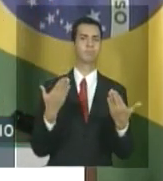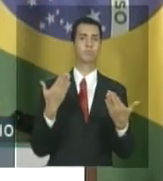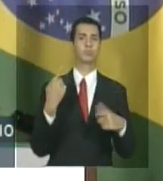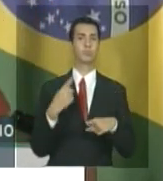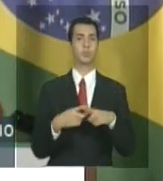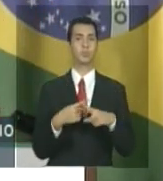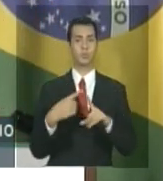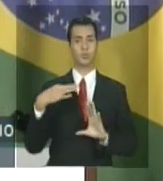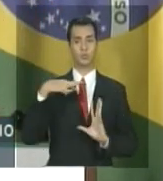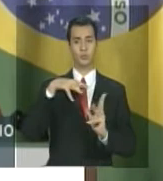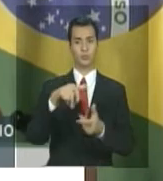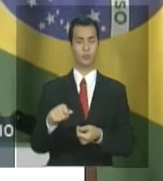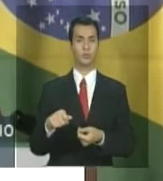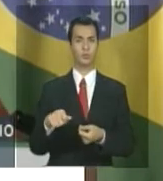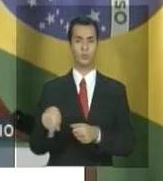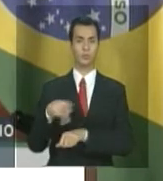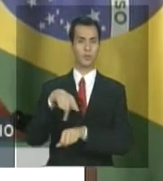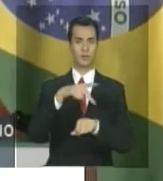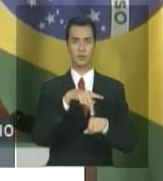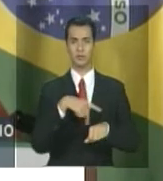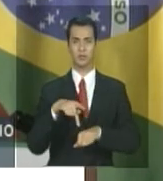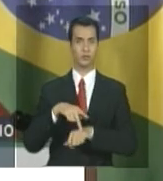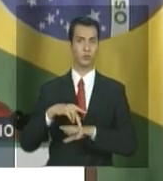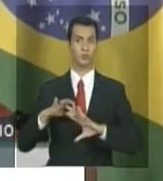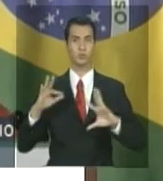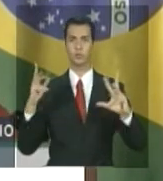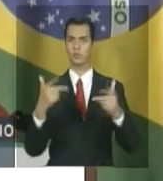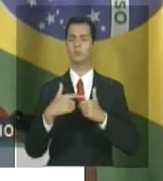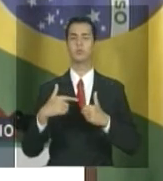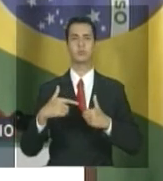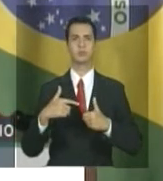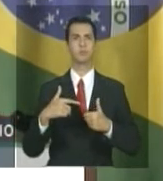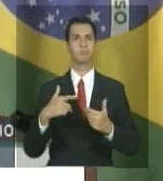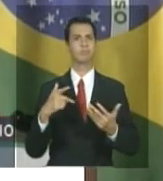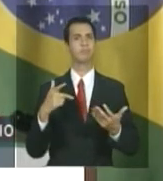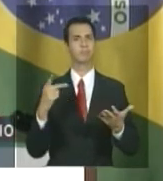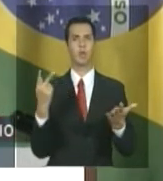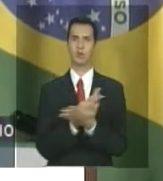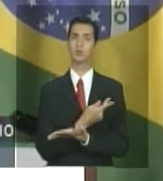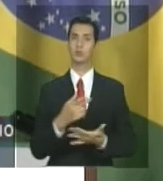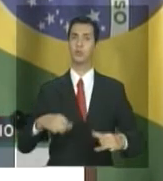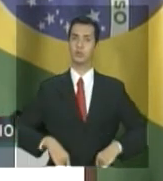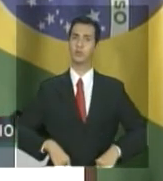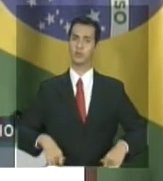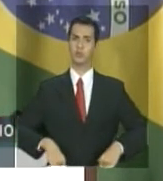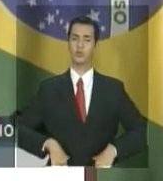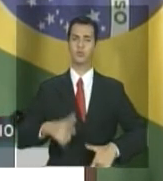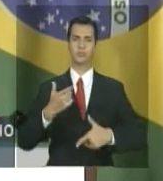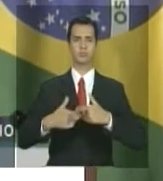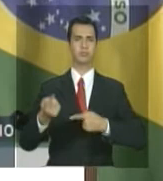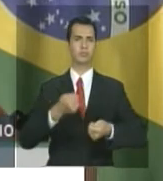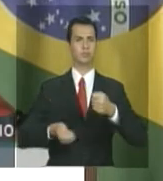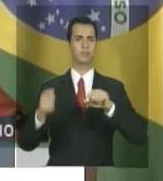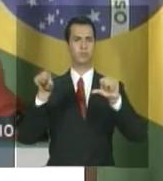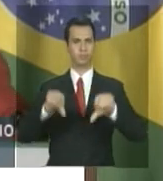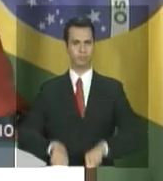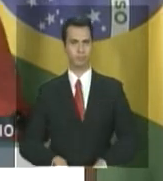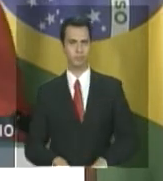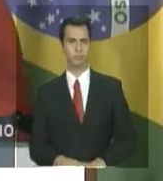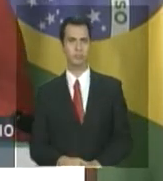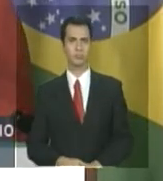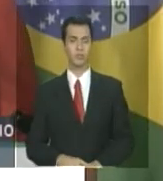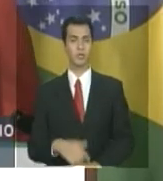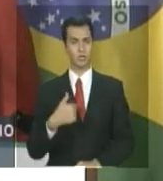está imune às turbulências que afetam a economia e as finanças internacionais. Eu